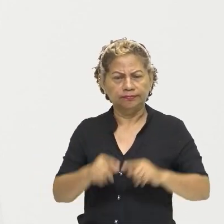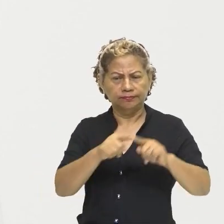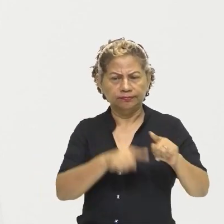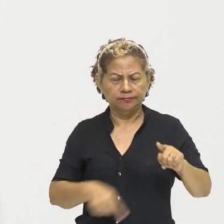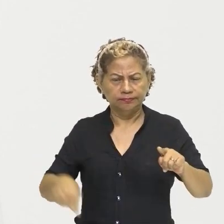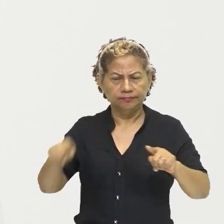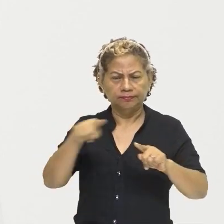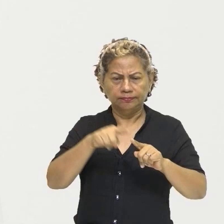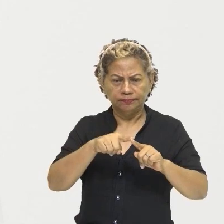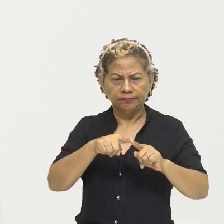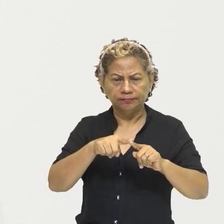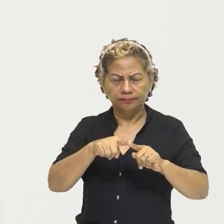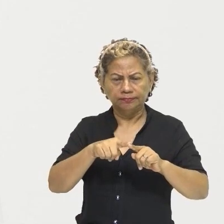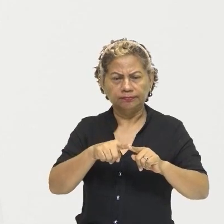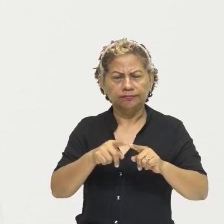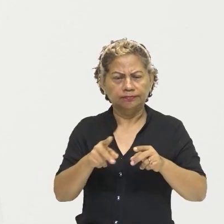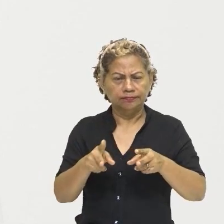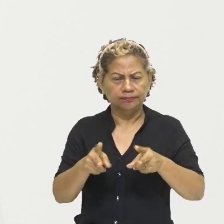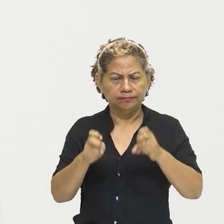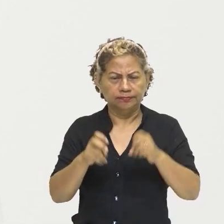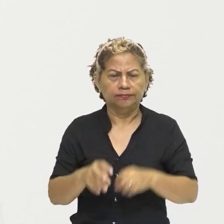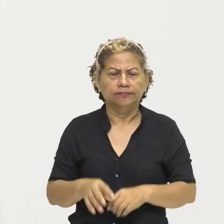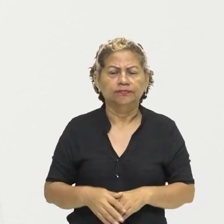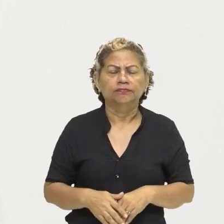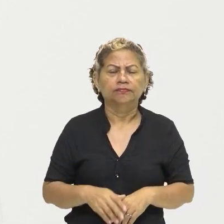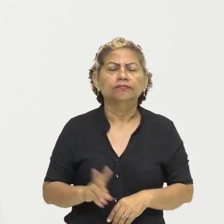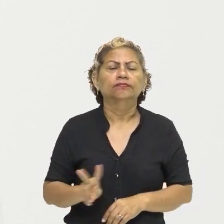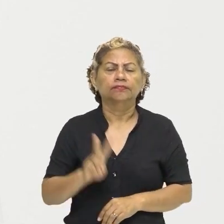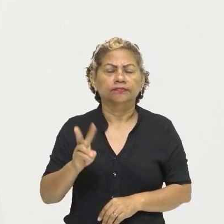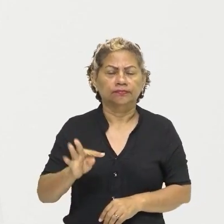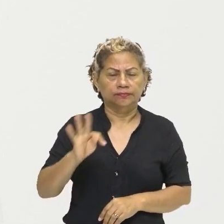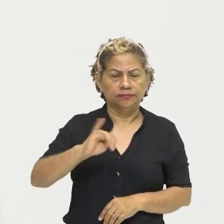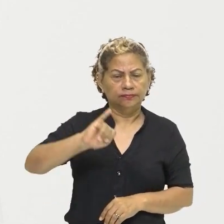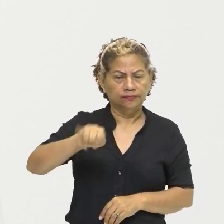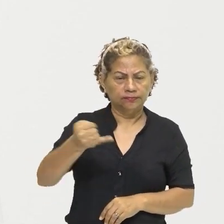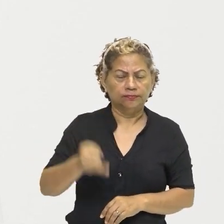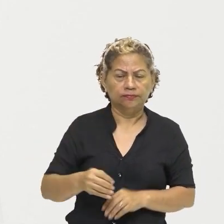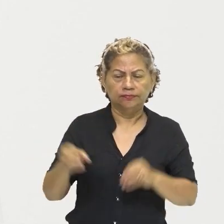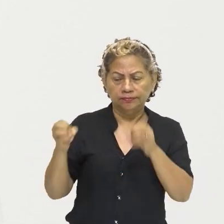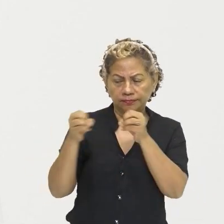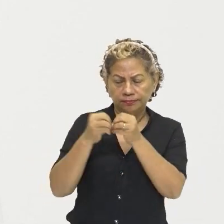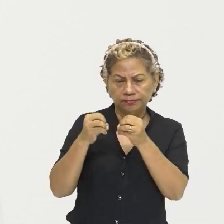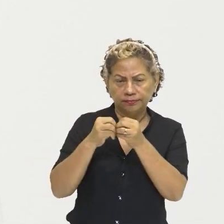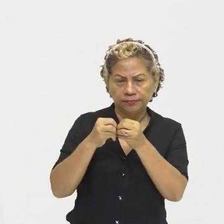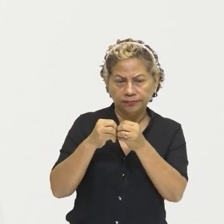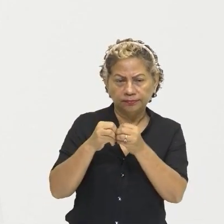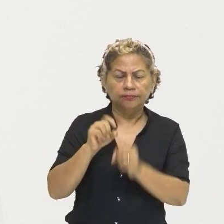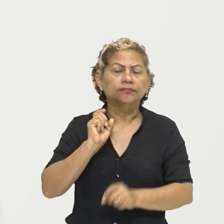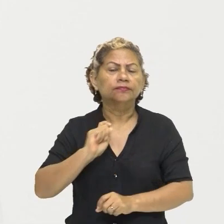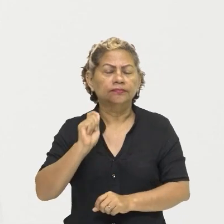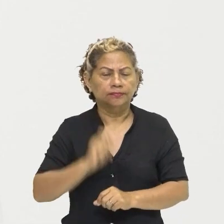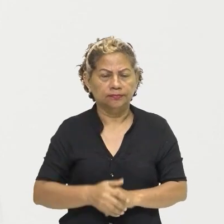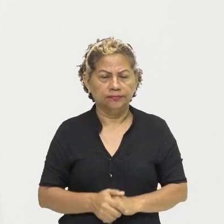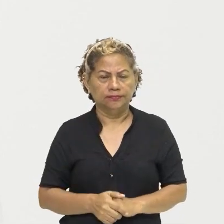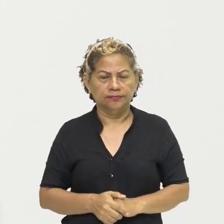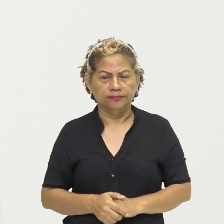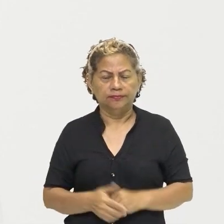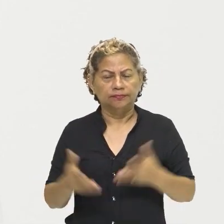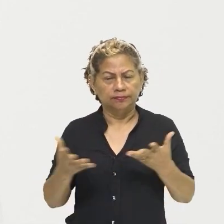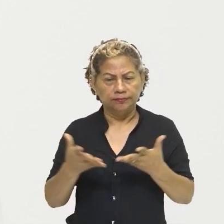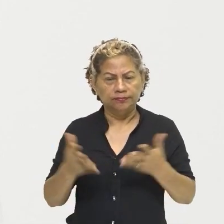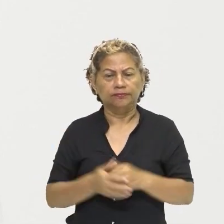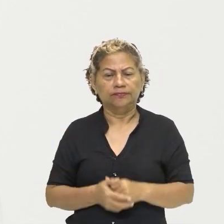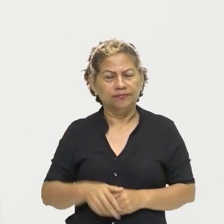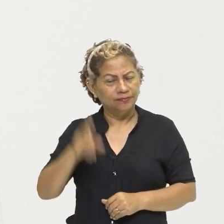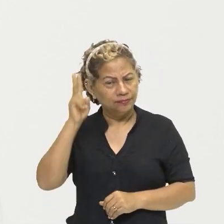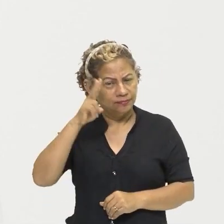na figura acima, o valor de TJ em anos terrestres é mais próximo de. Aí aqui nós vamos aplicar aquela relação,